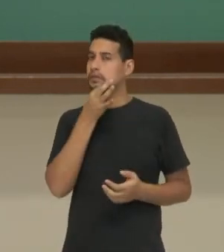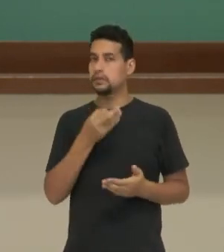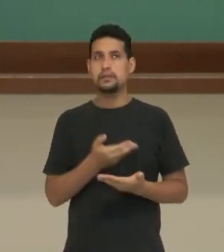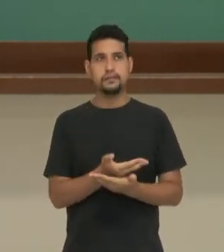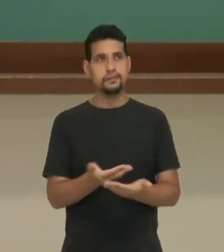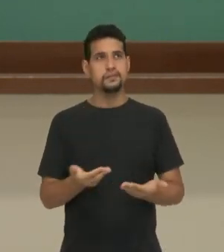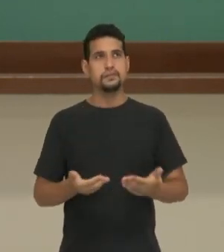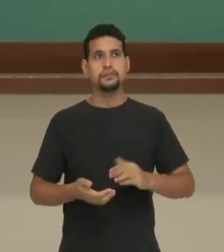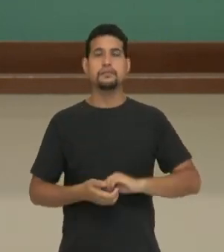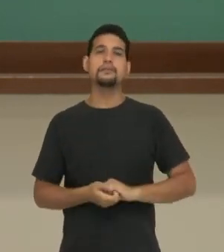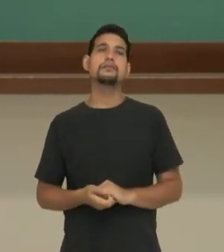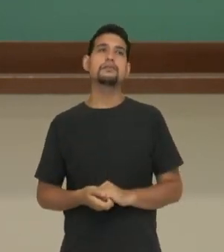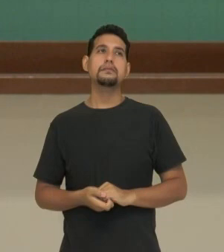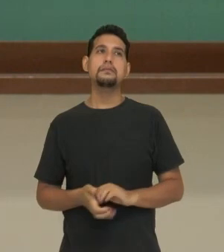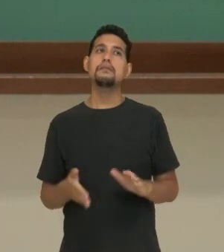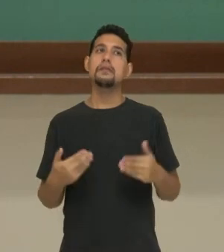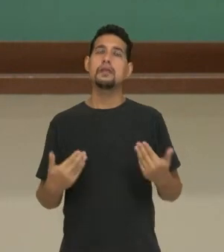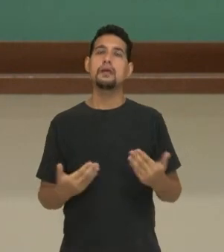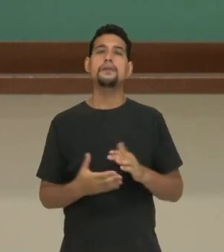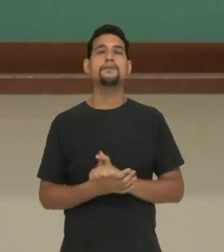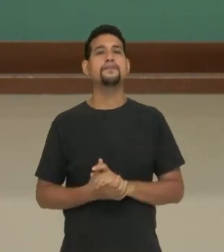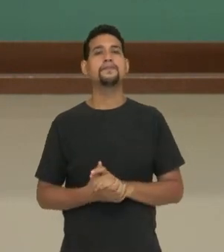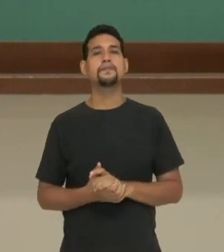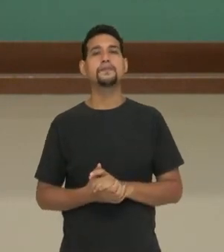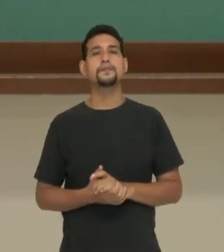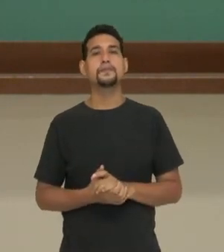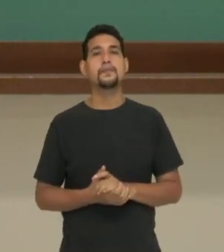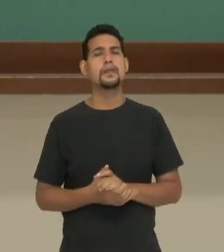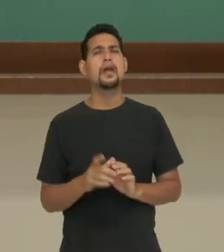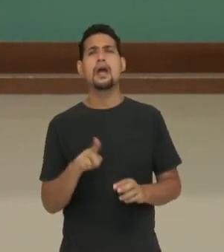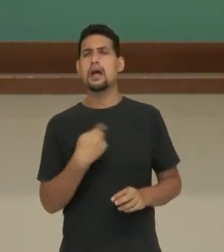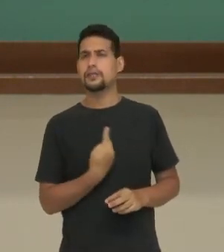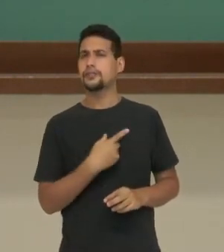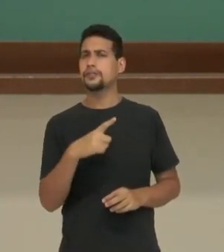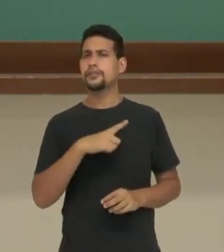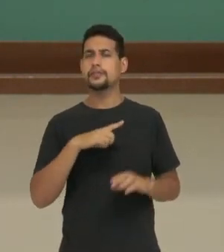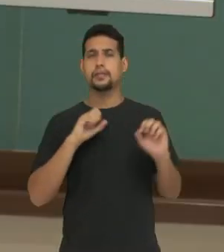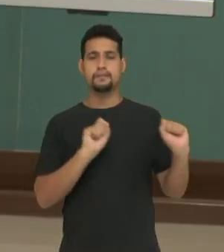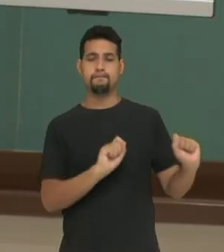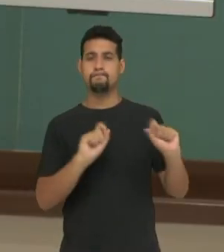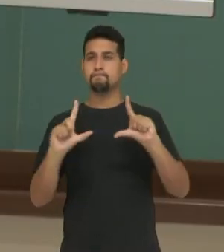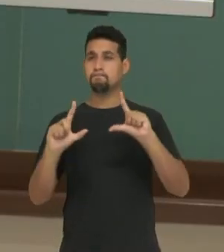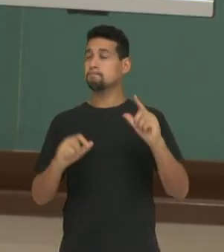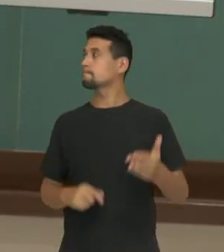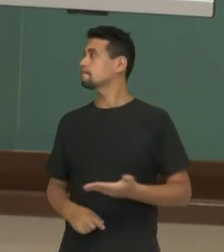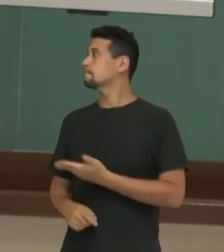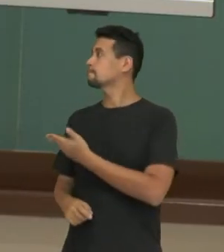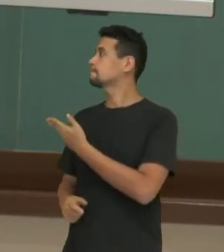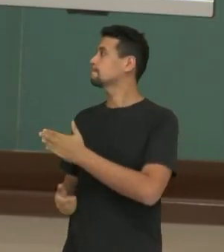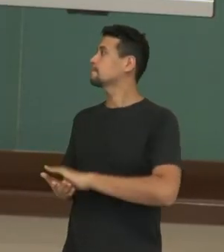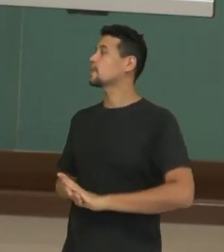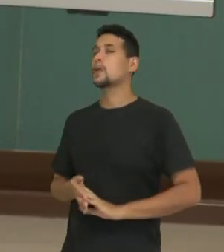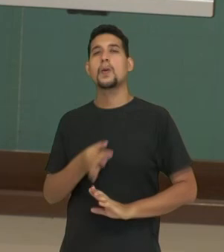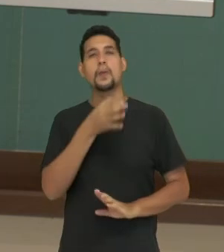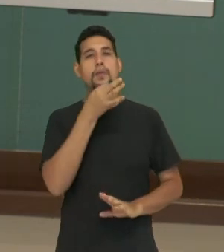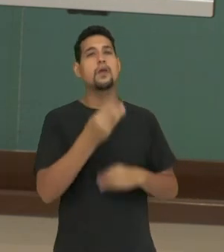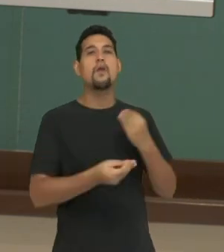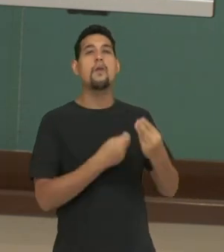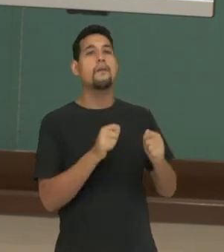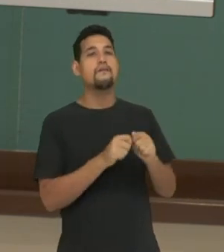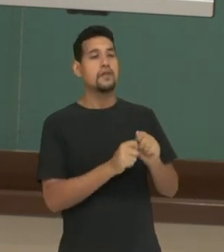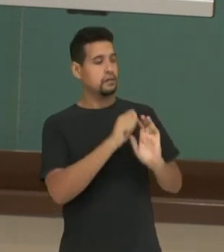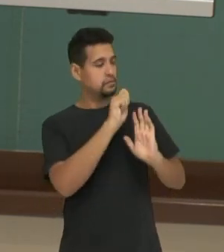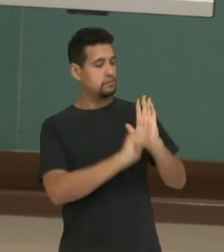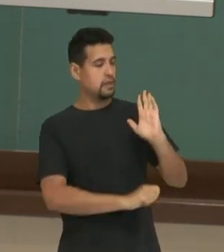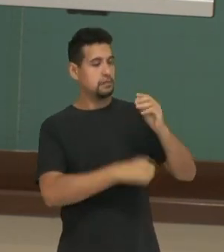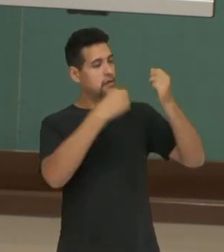vocês, ok? Então, nós temos aqui nesse slide uma sugestão de como que vocês podem estruturar os textos de